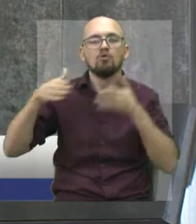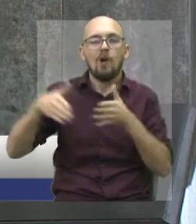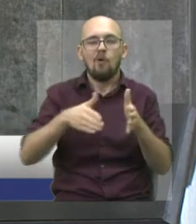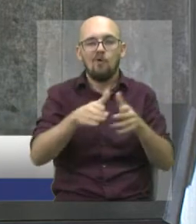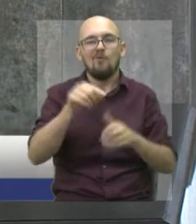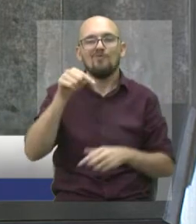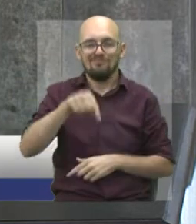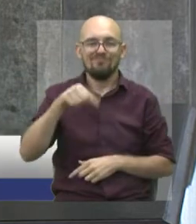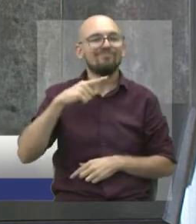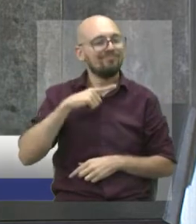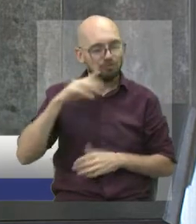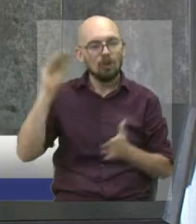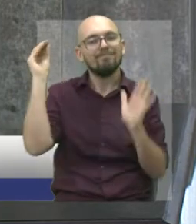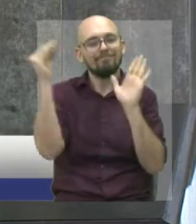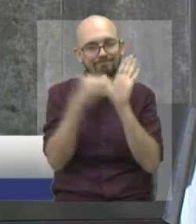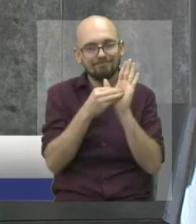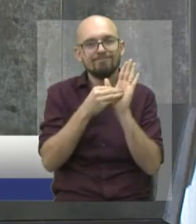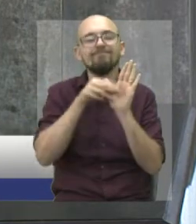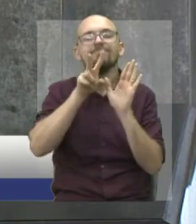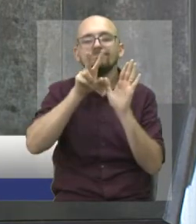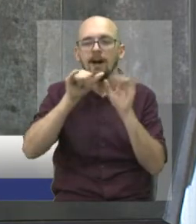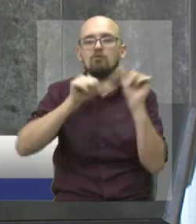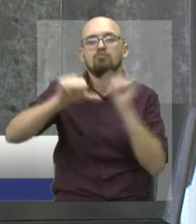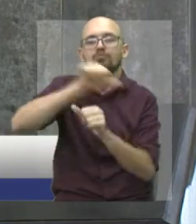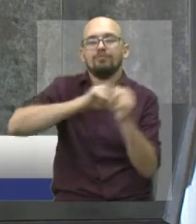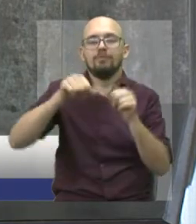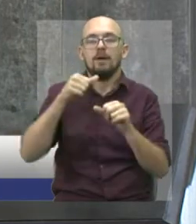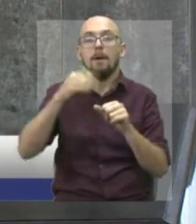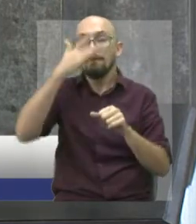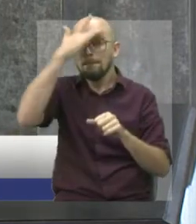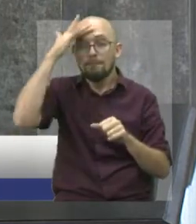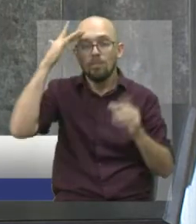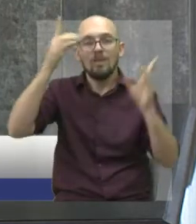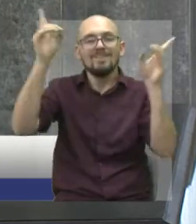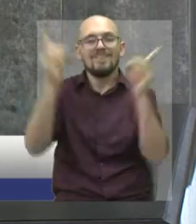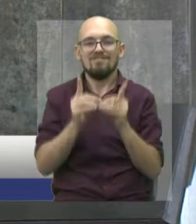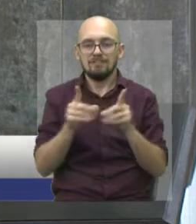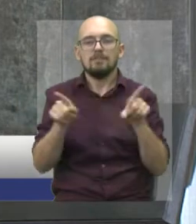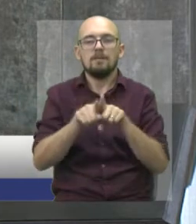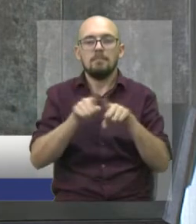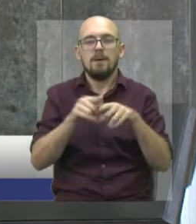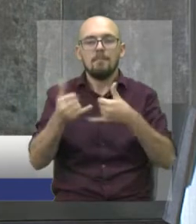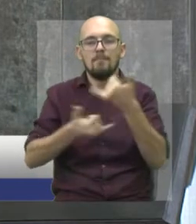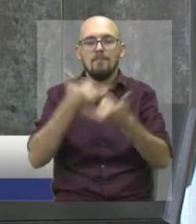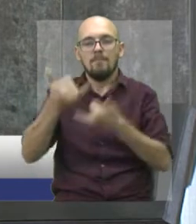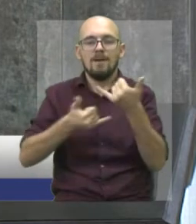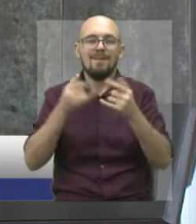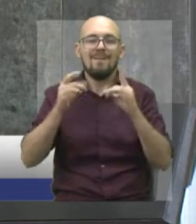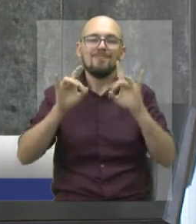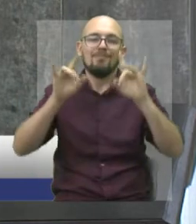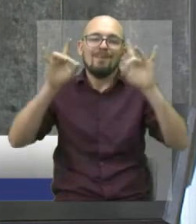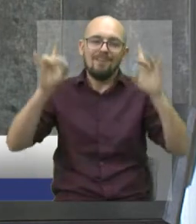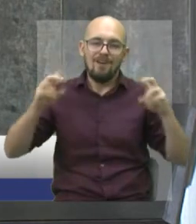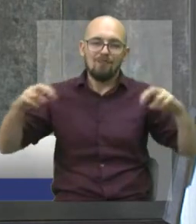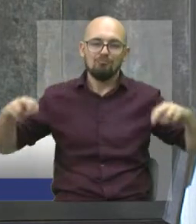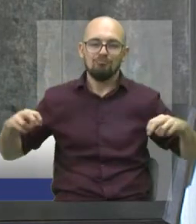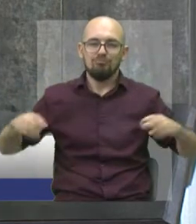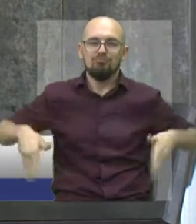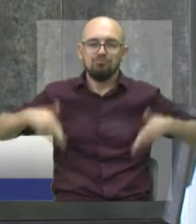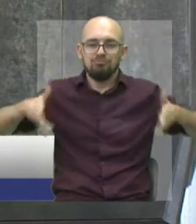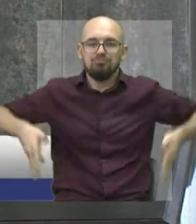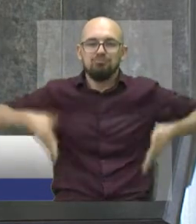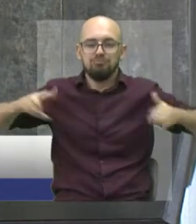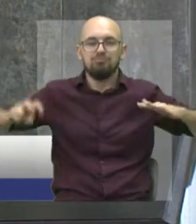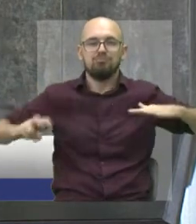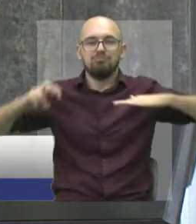na substituição os parques para as pessoas com deficiência. Então, temos que aguardar agora essa questão